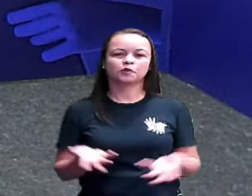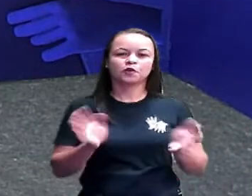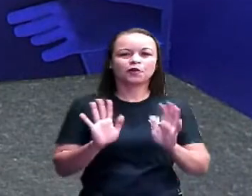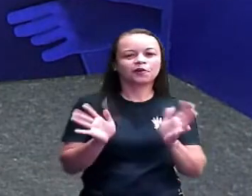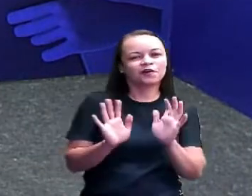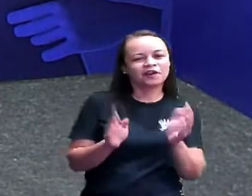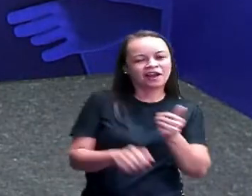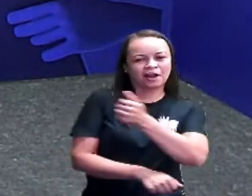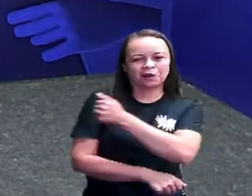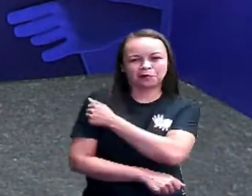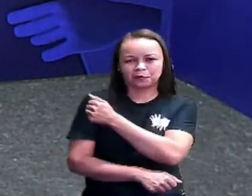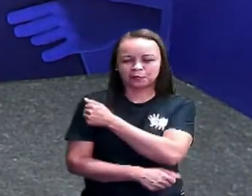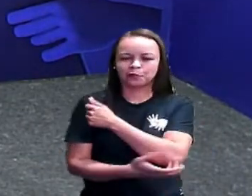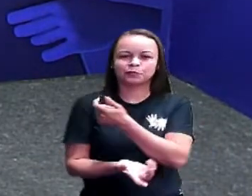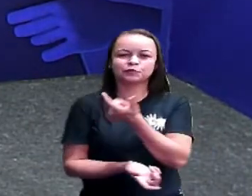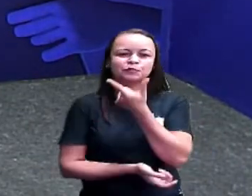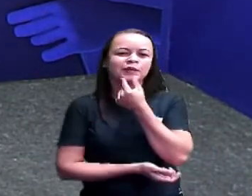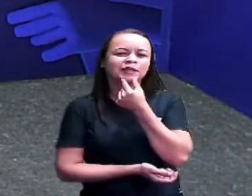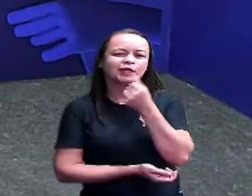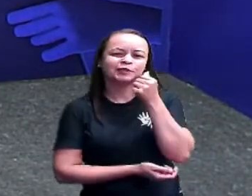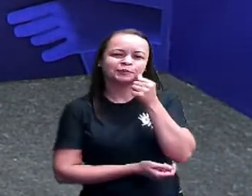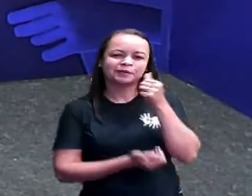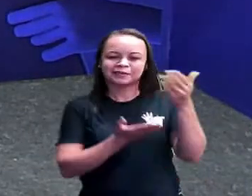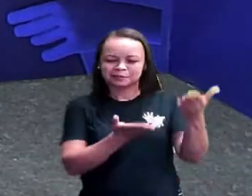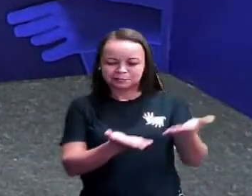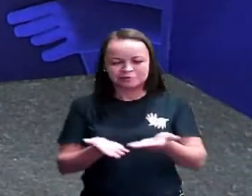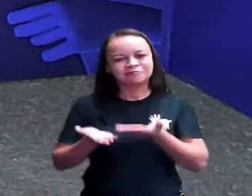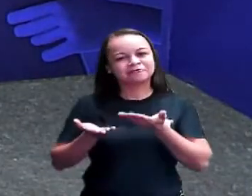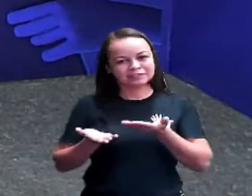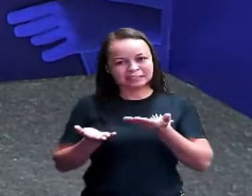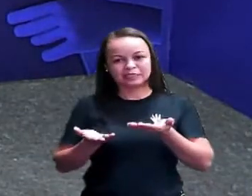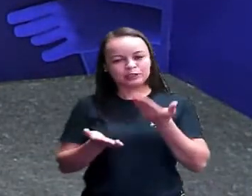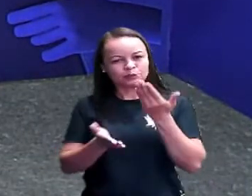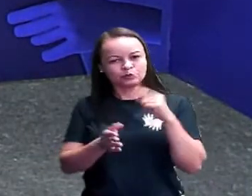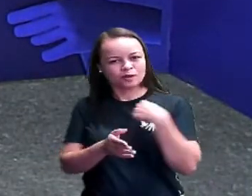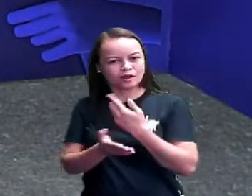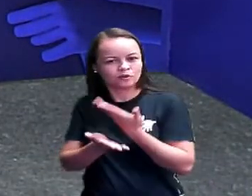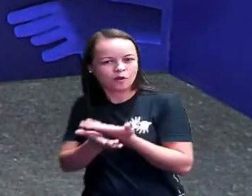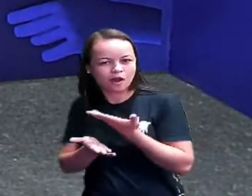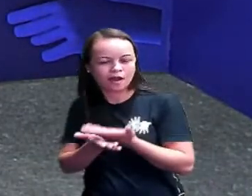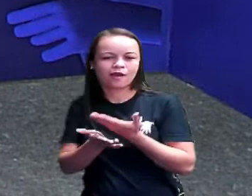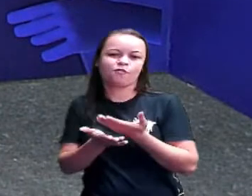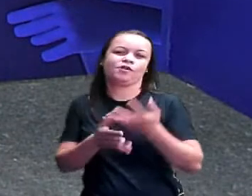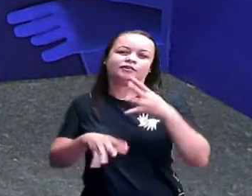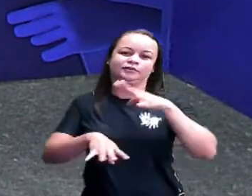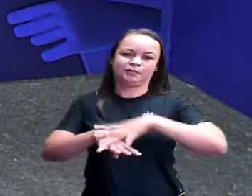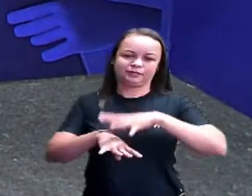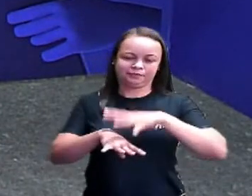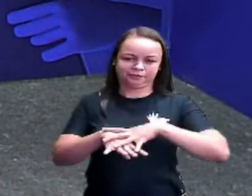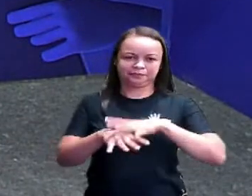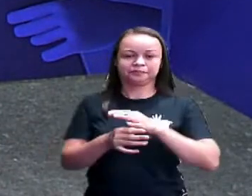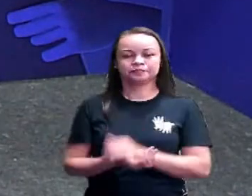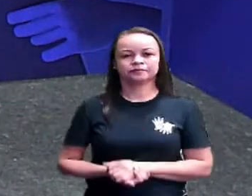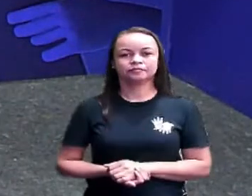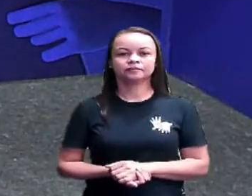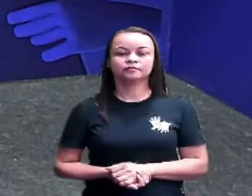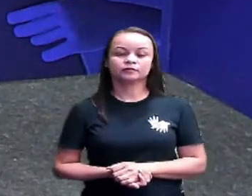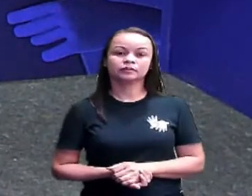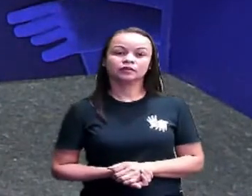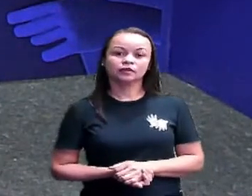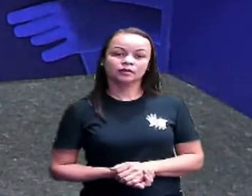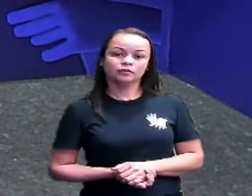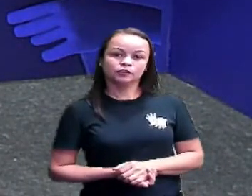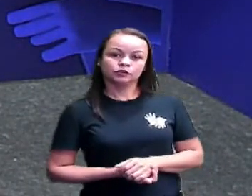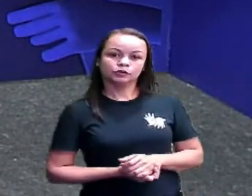Olá, pessoal! Sejam muito bem-vindos e muito bem-vindas à nossa aula de matemática. Eu sou